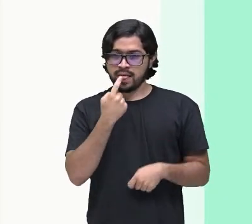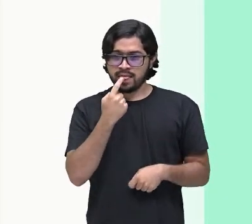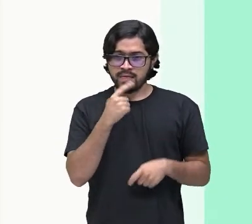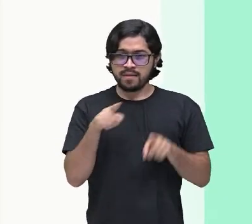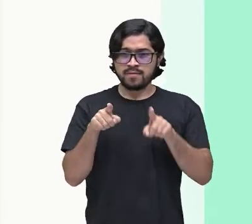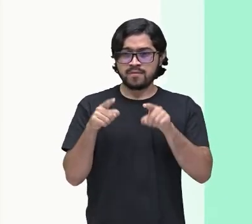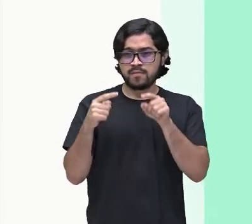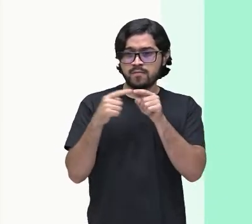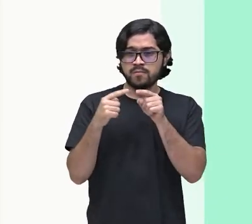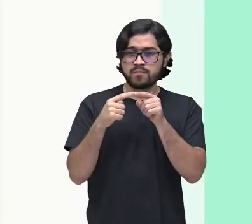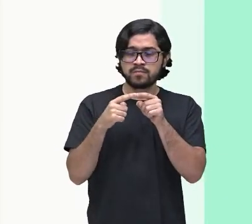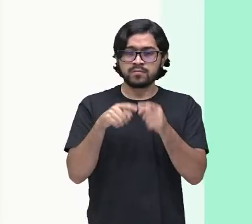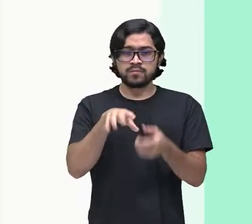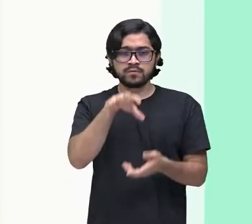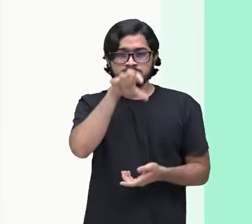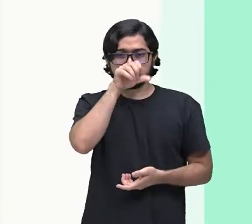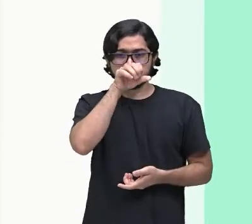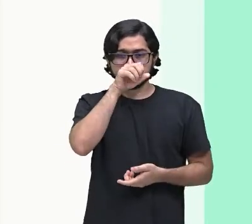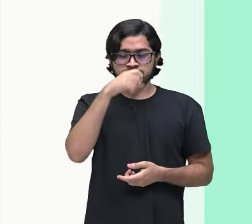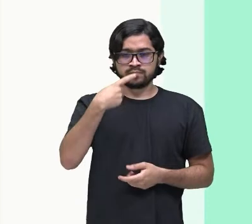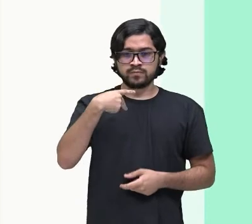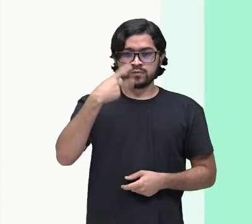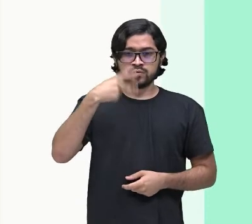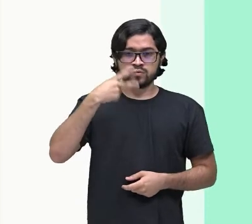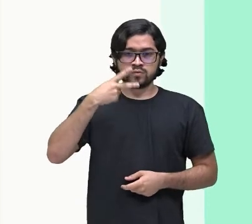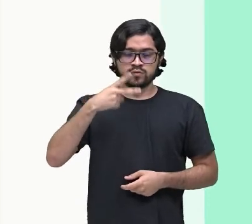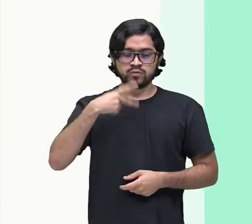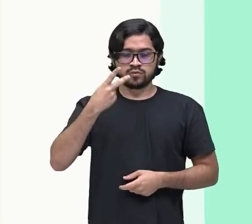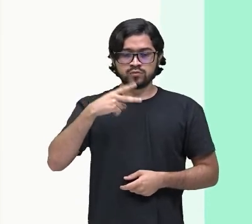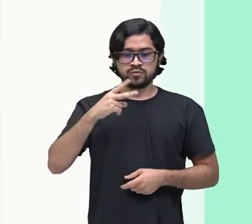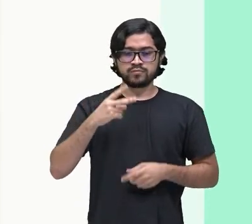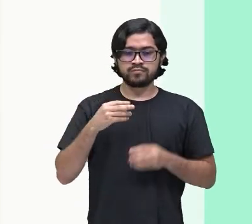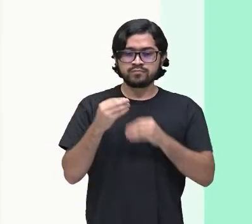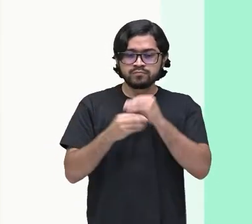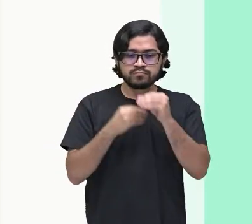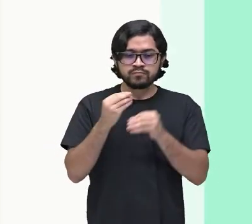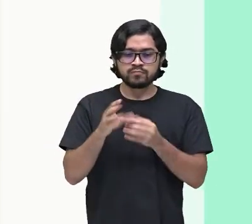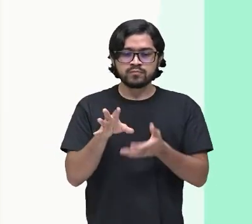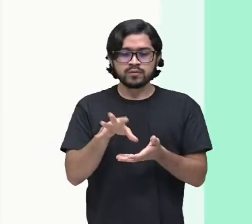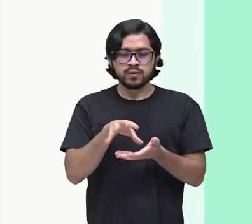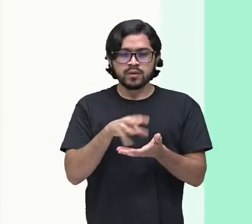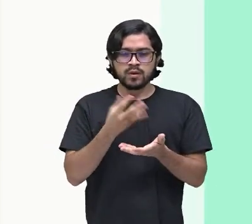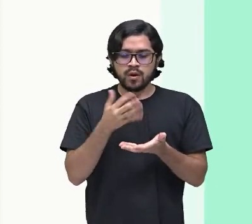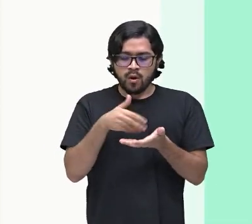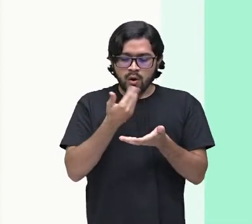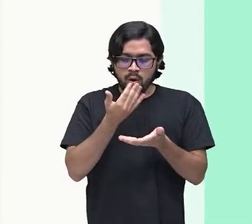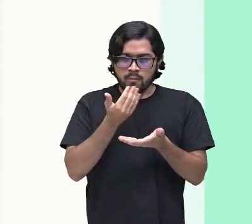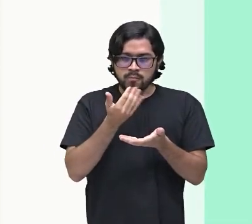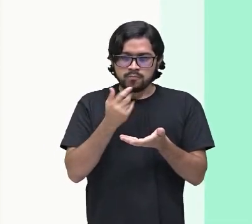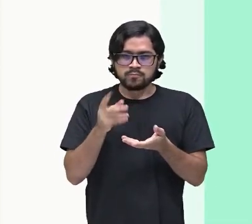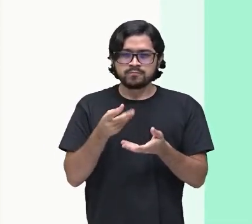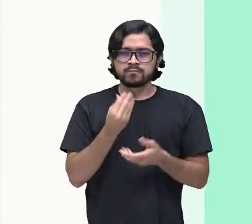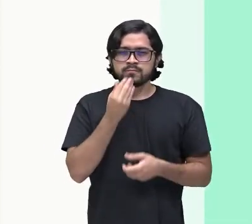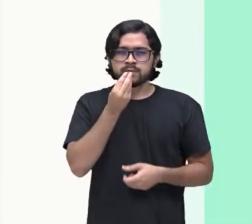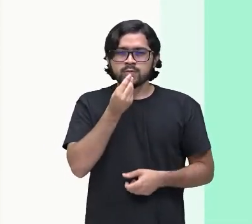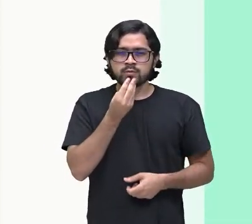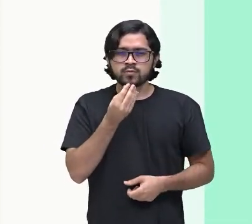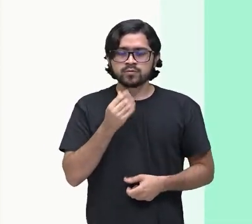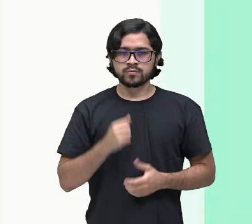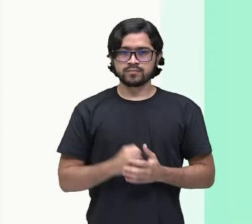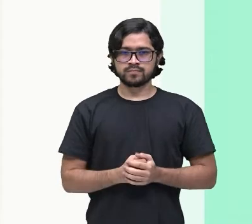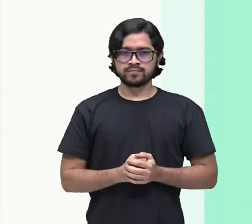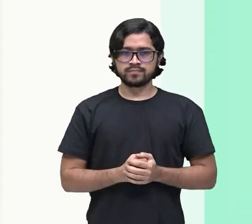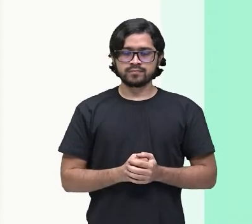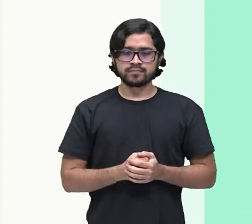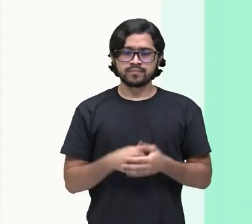olfativas. Então, esses dois sentidos, eles agem juntos para identificar o melhor gosto dos alimentos. E o